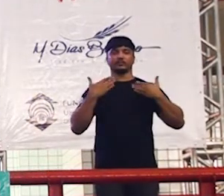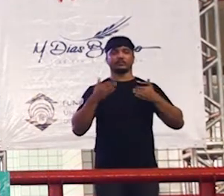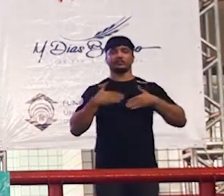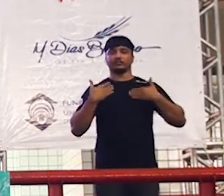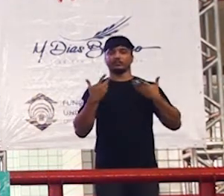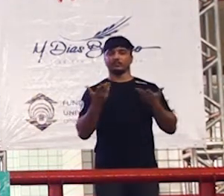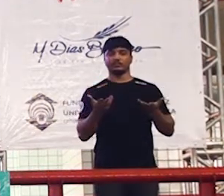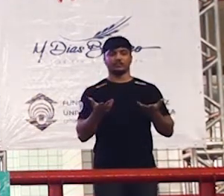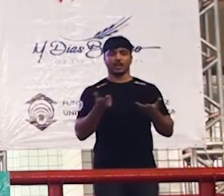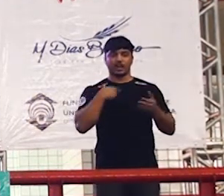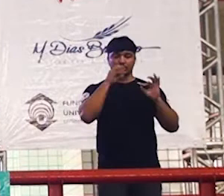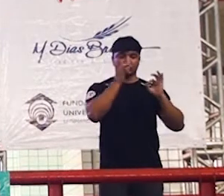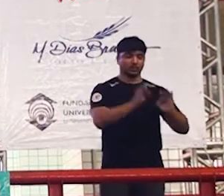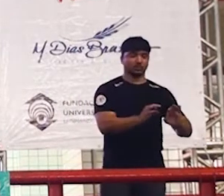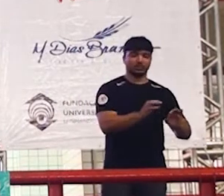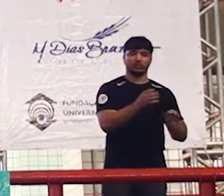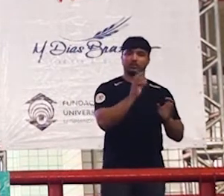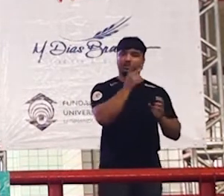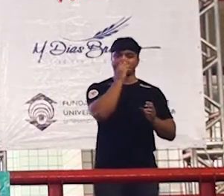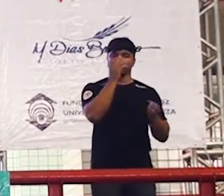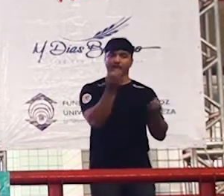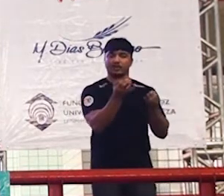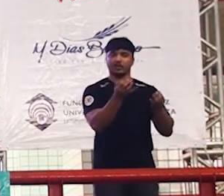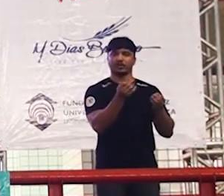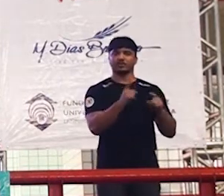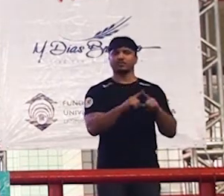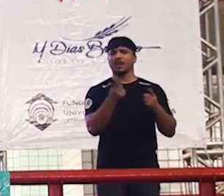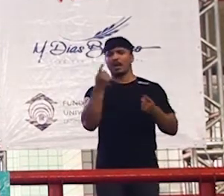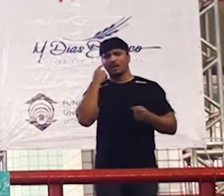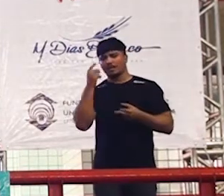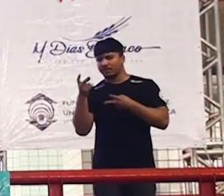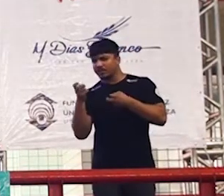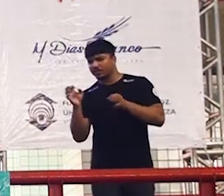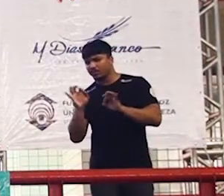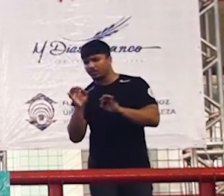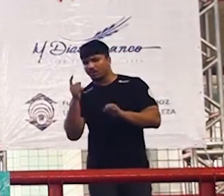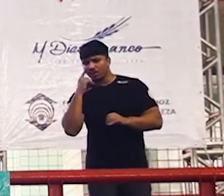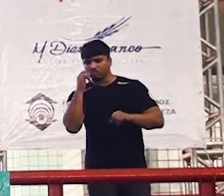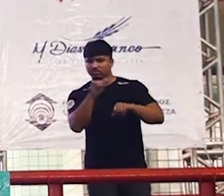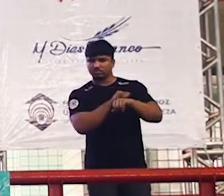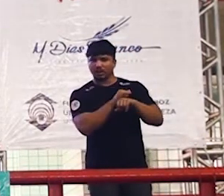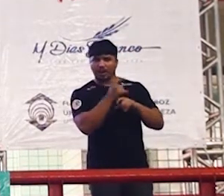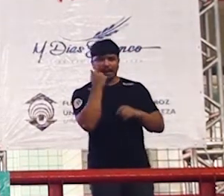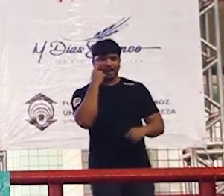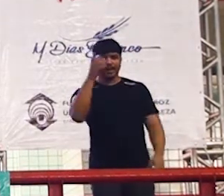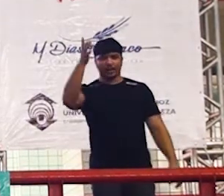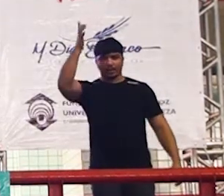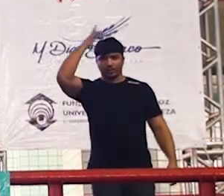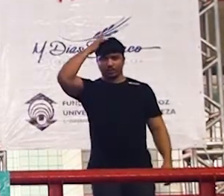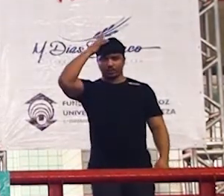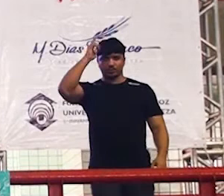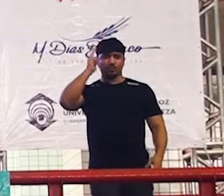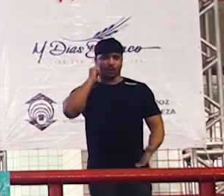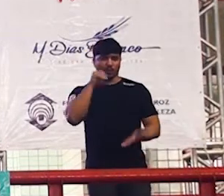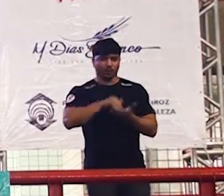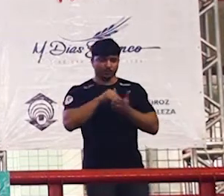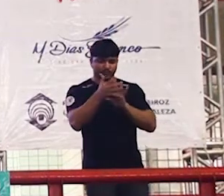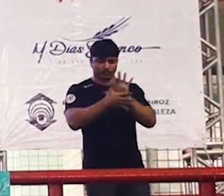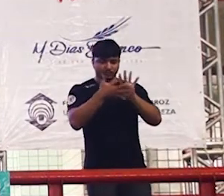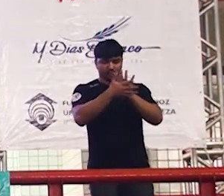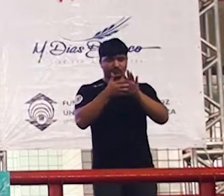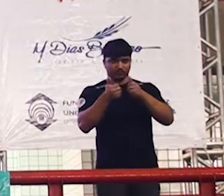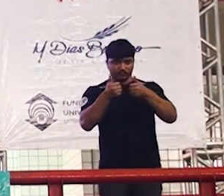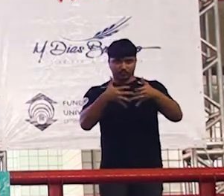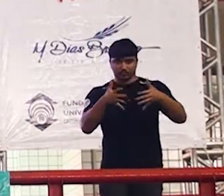da psicanálise. Ele acertou na mosca. Mas se você não percebeu até aqui que ela está sendo muito irônica, o final do texto lhe